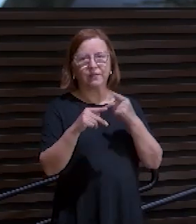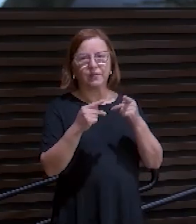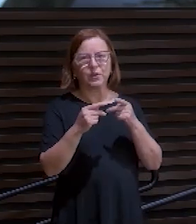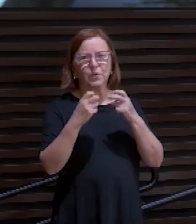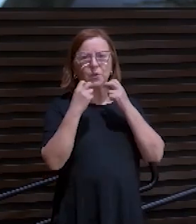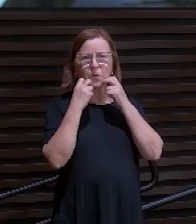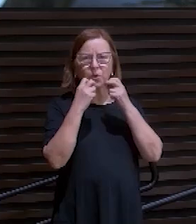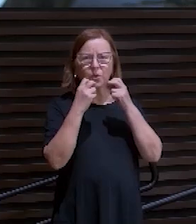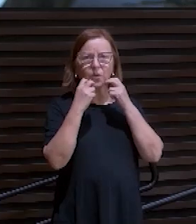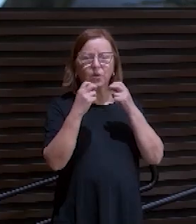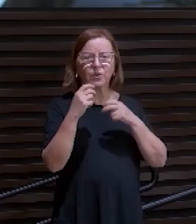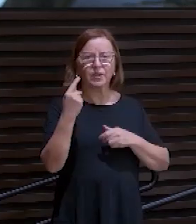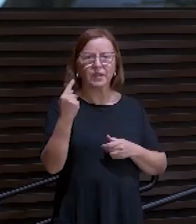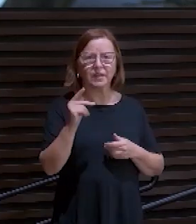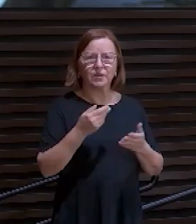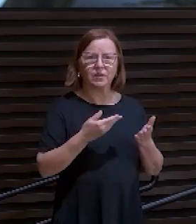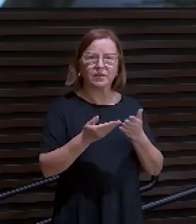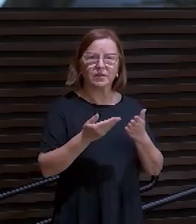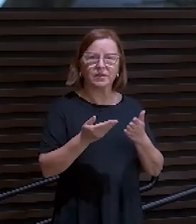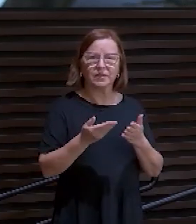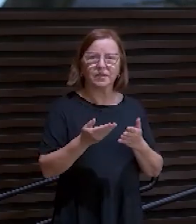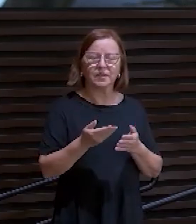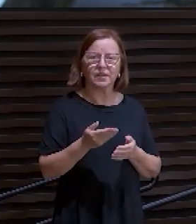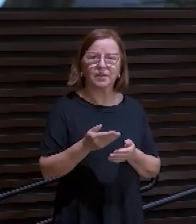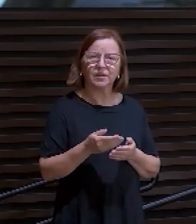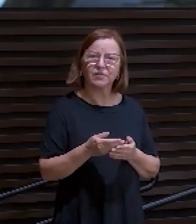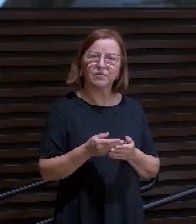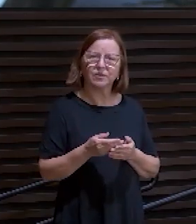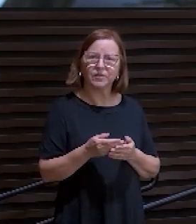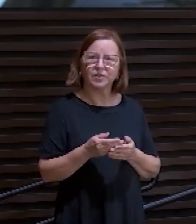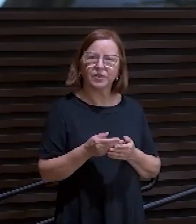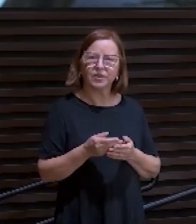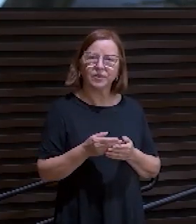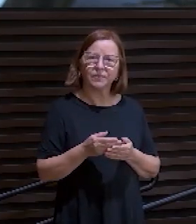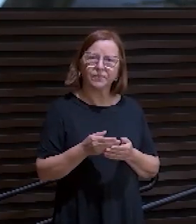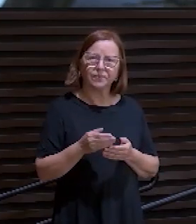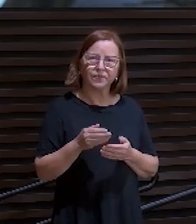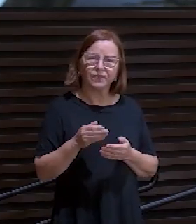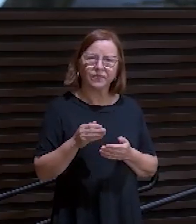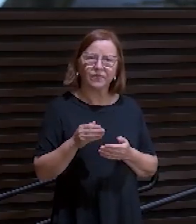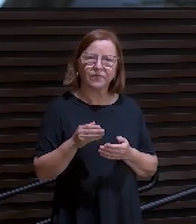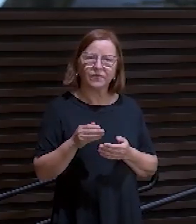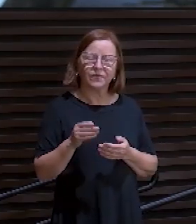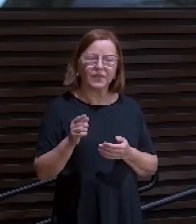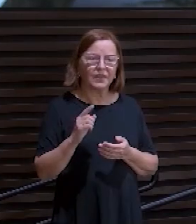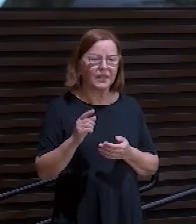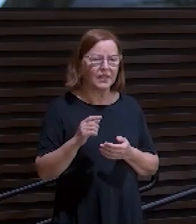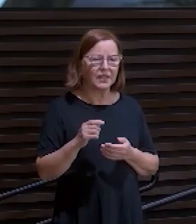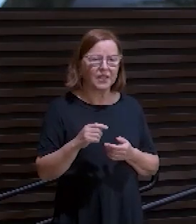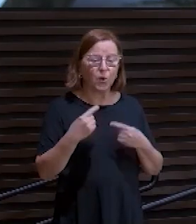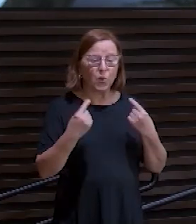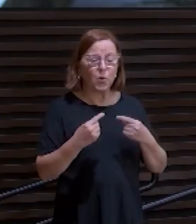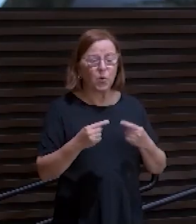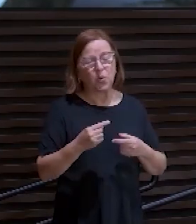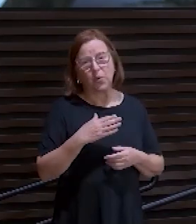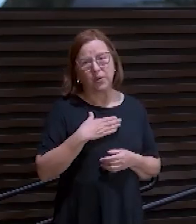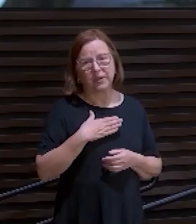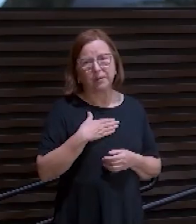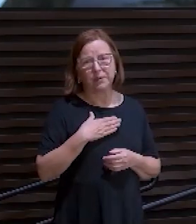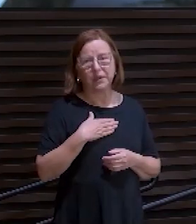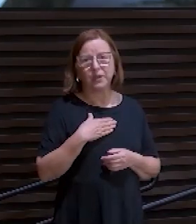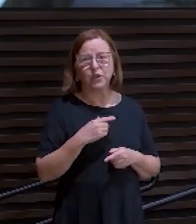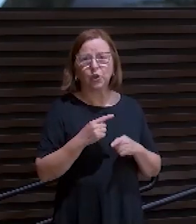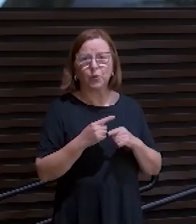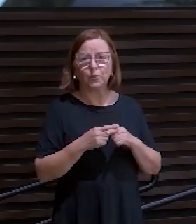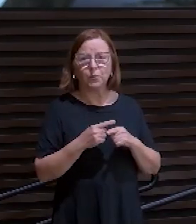permite-me que teu servo diga uma palavra aos ouvidos do meu senhor, e não se acenda a tua ira contra o teu servo, porque tu és como o